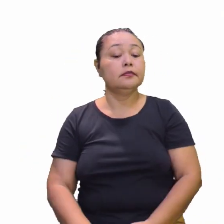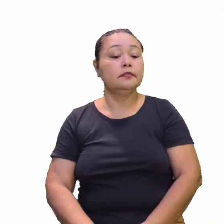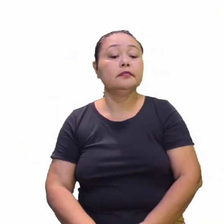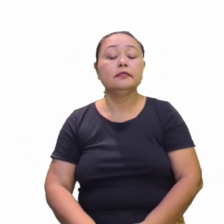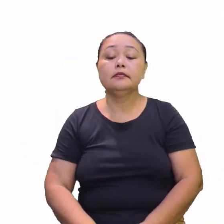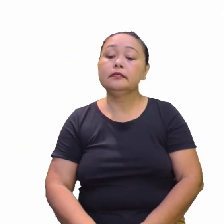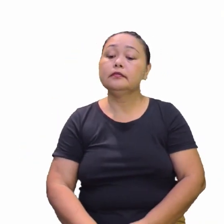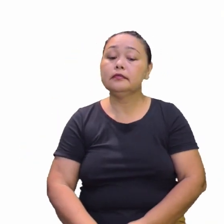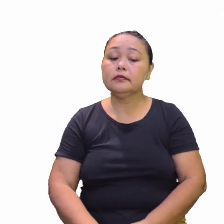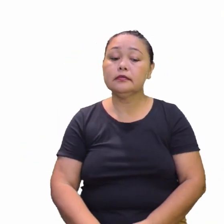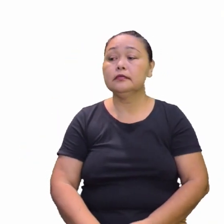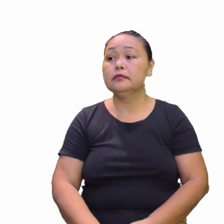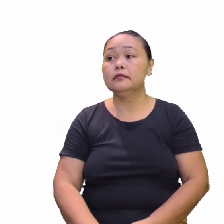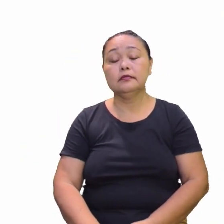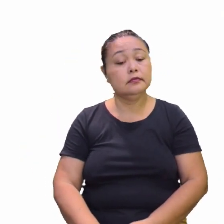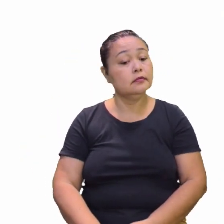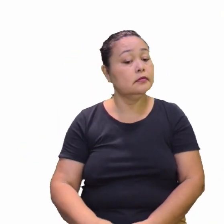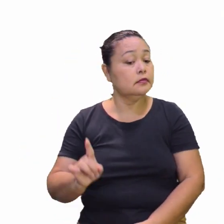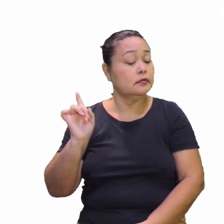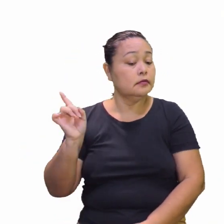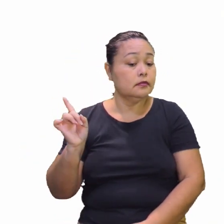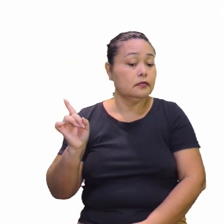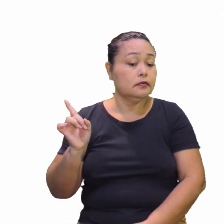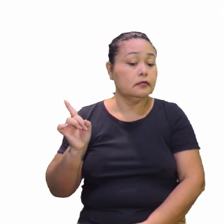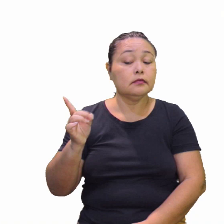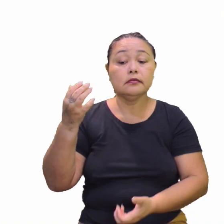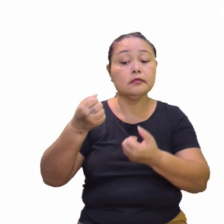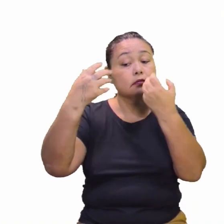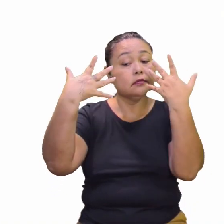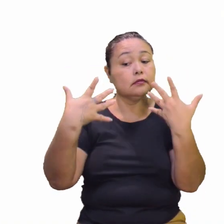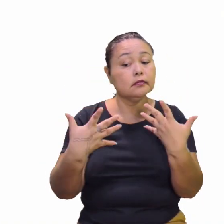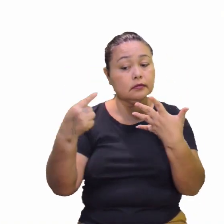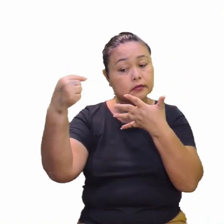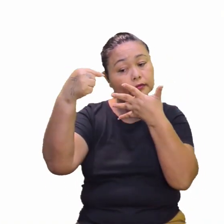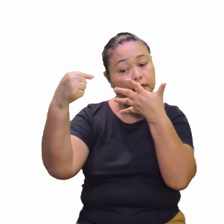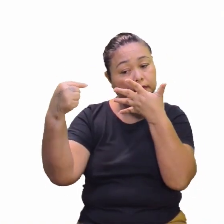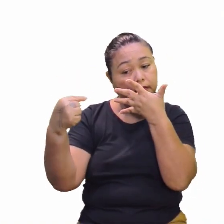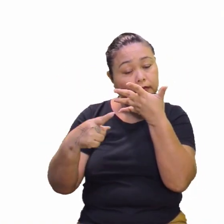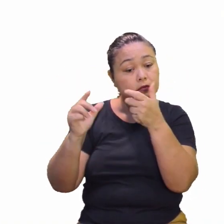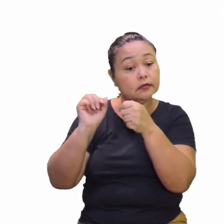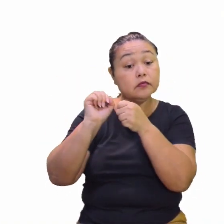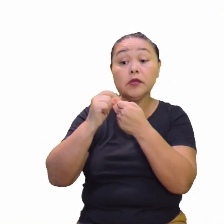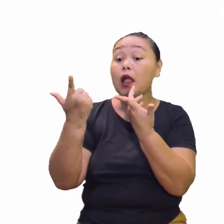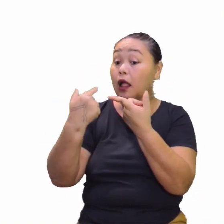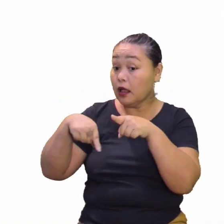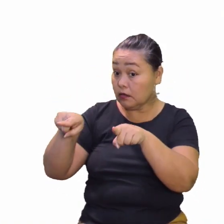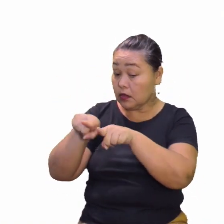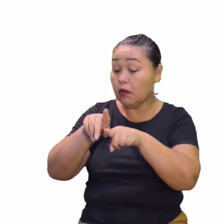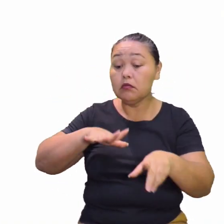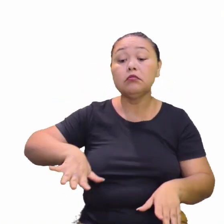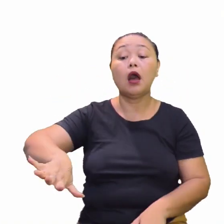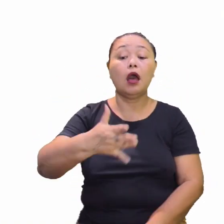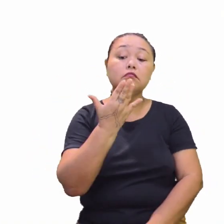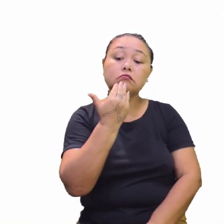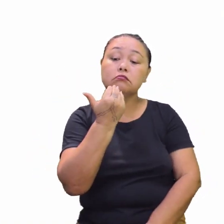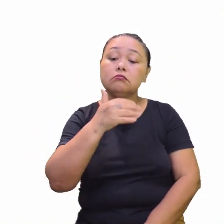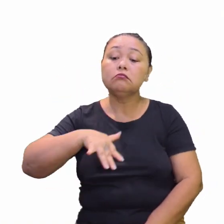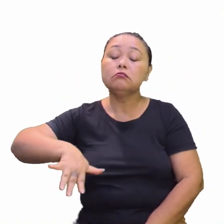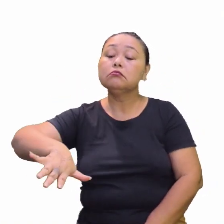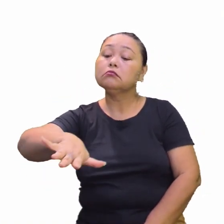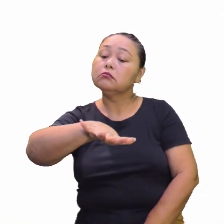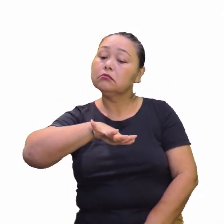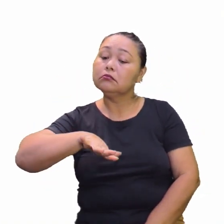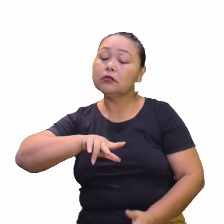bem. Beleza, então está aí esclarecido para vocês o tipo de turismo. Gastronômico. Gastronômico também, né?